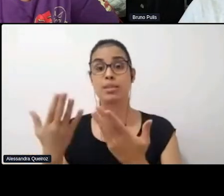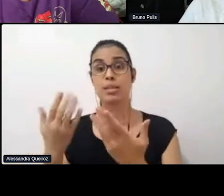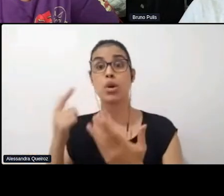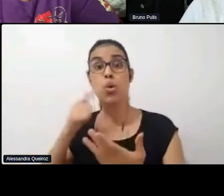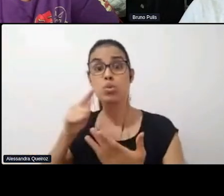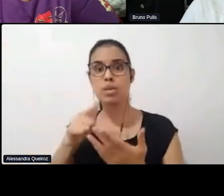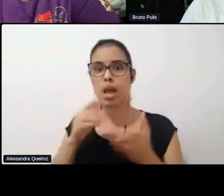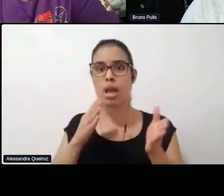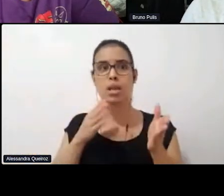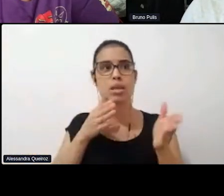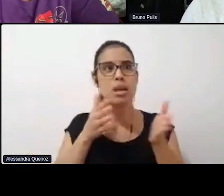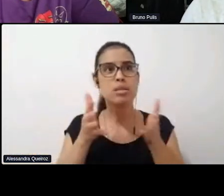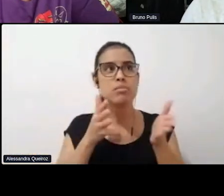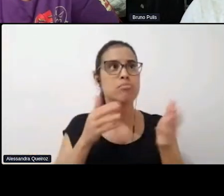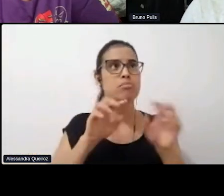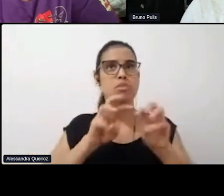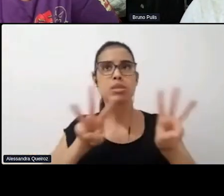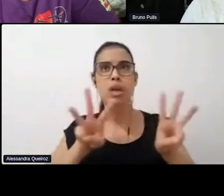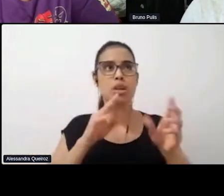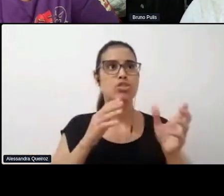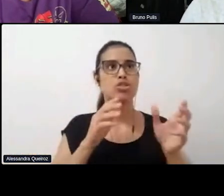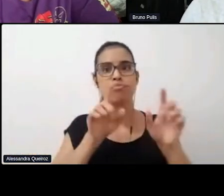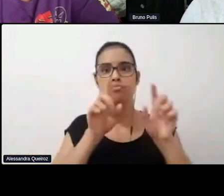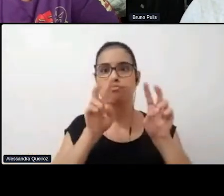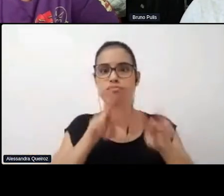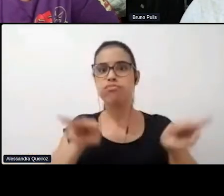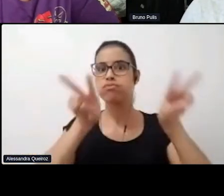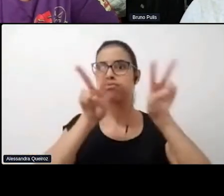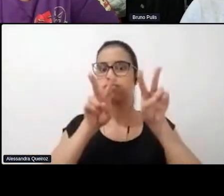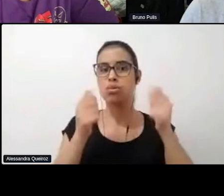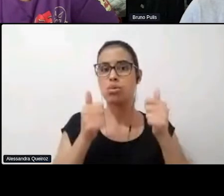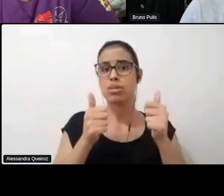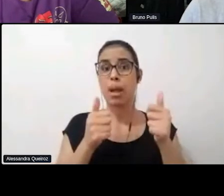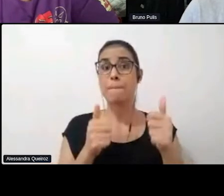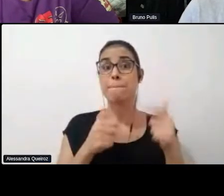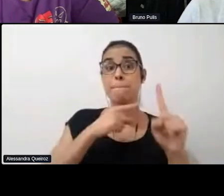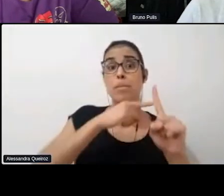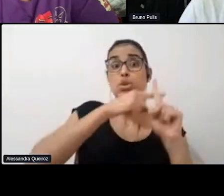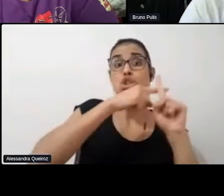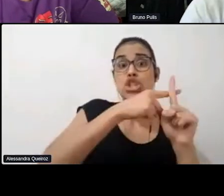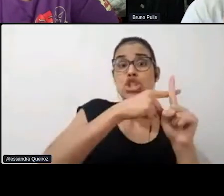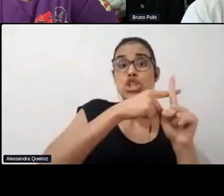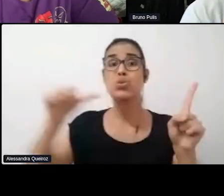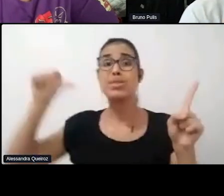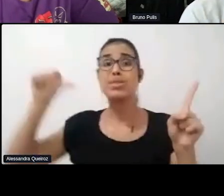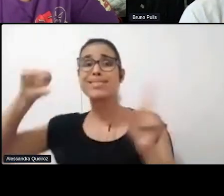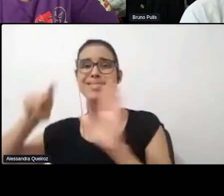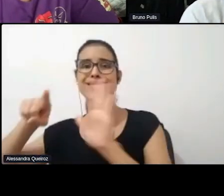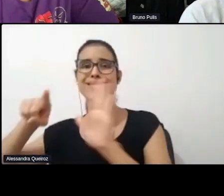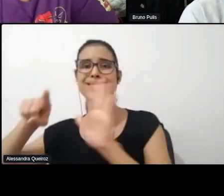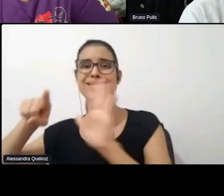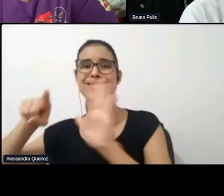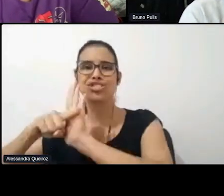dentro do seu produto. Quais são os pontos de impacto positivos e negativos